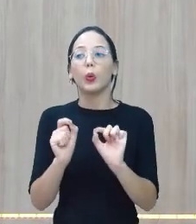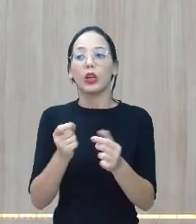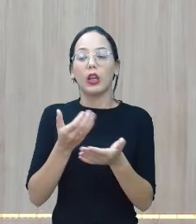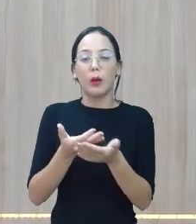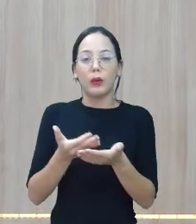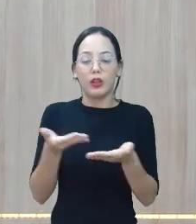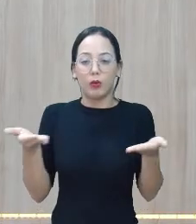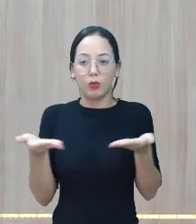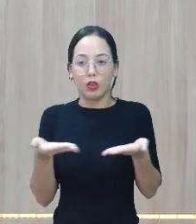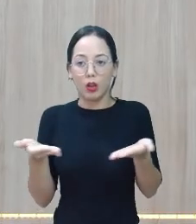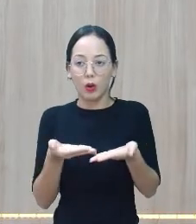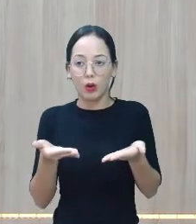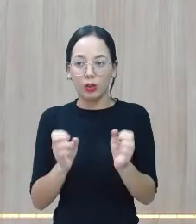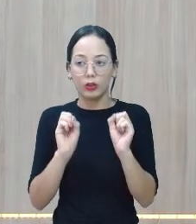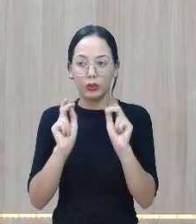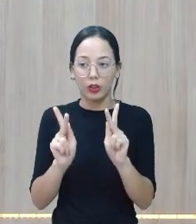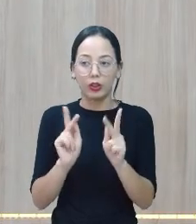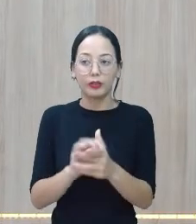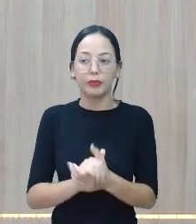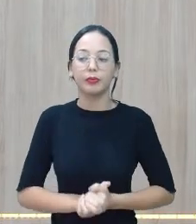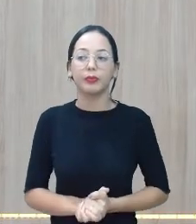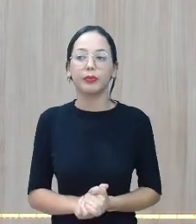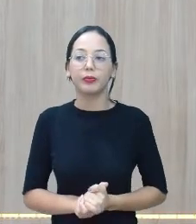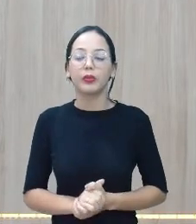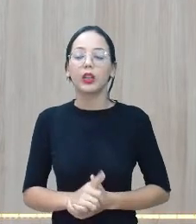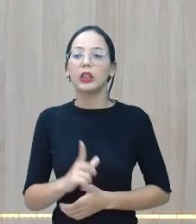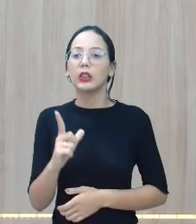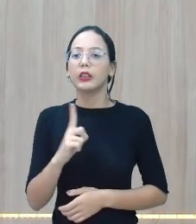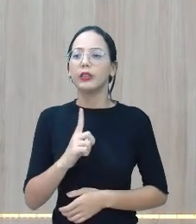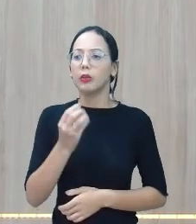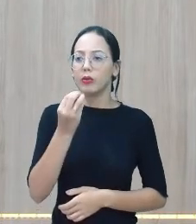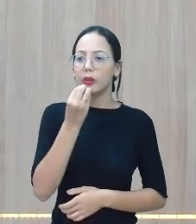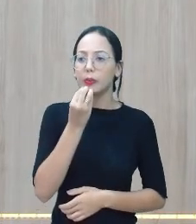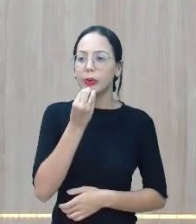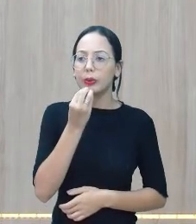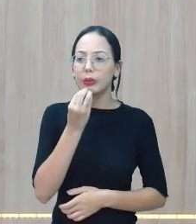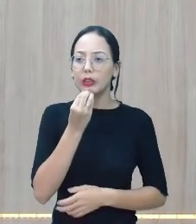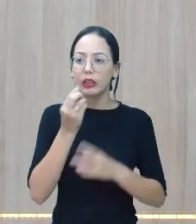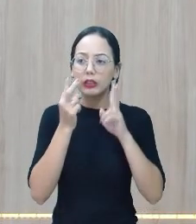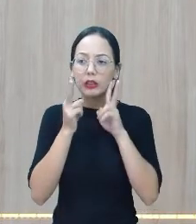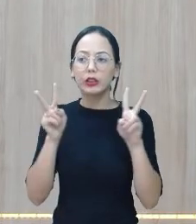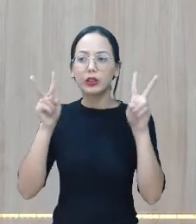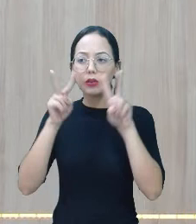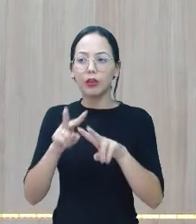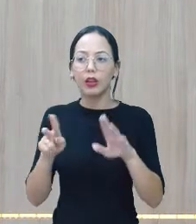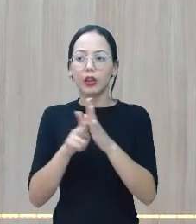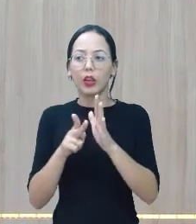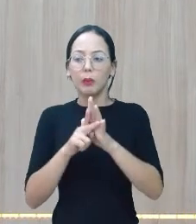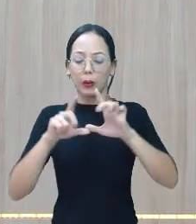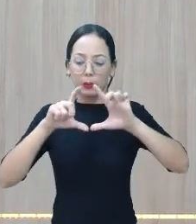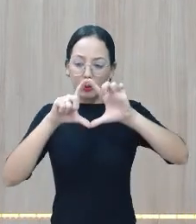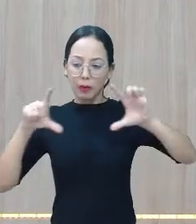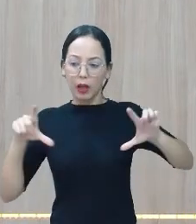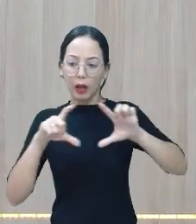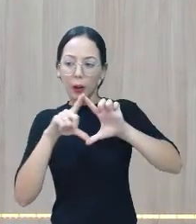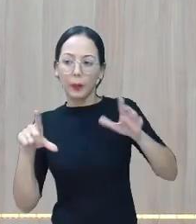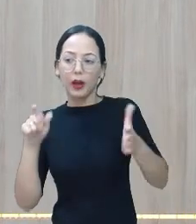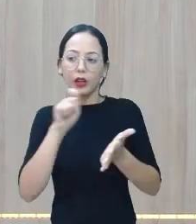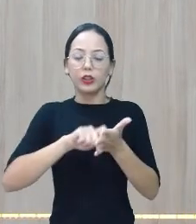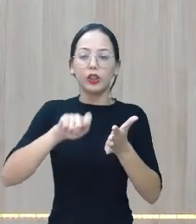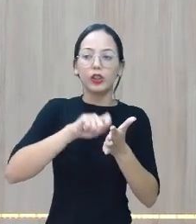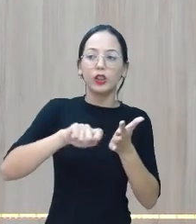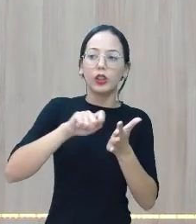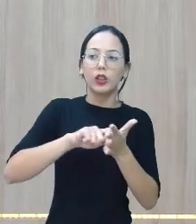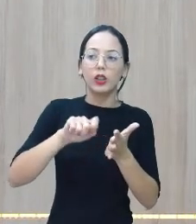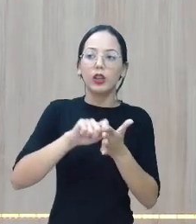nesta aula. Então, tivemos a oportunidade de ver que nas orações escritas, na ordem